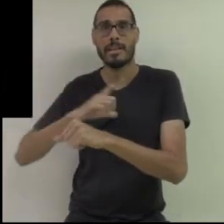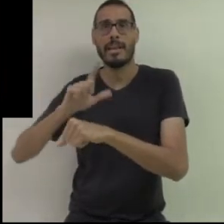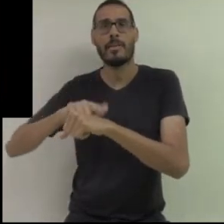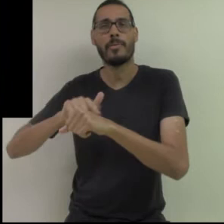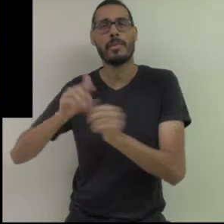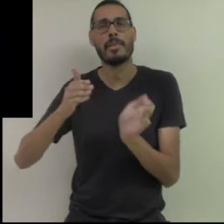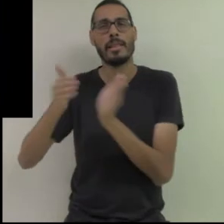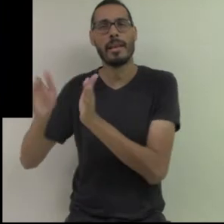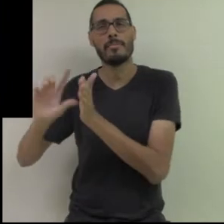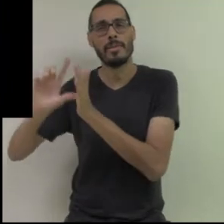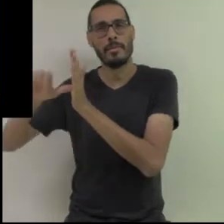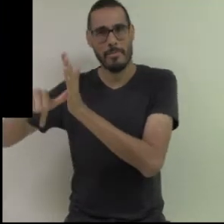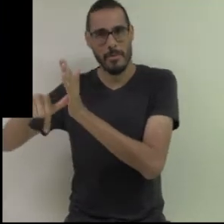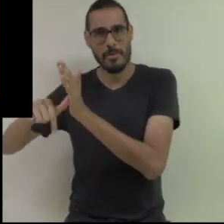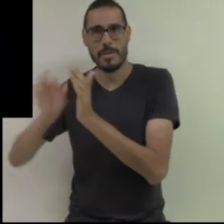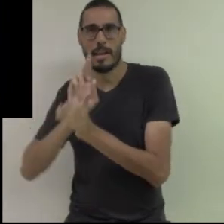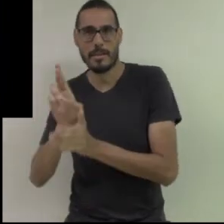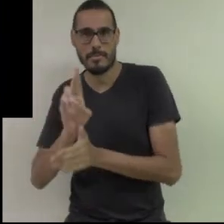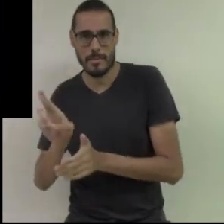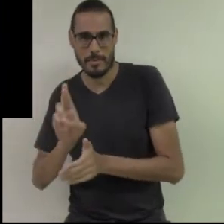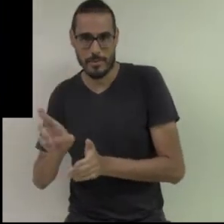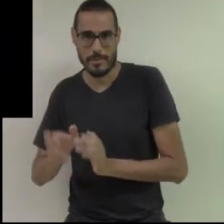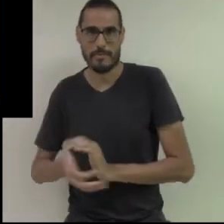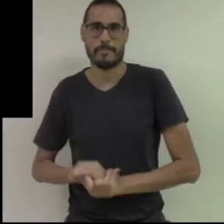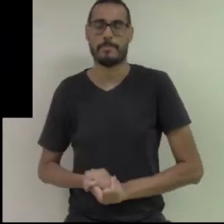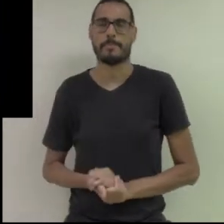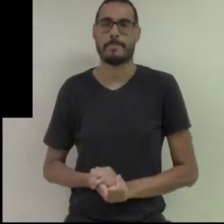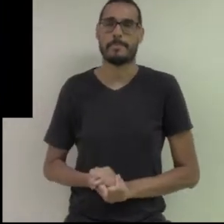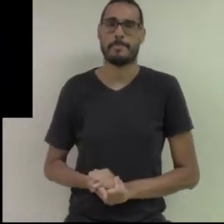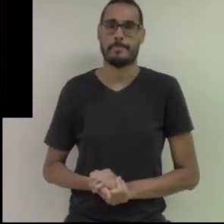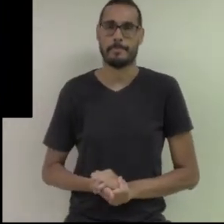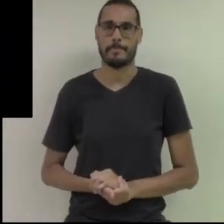tempo reservado para as dúvidas ao final.